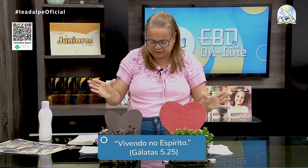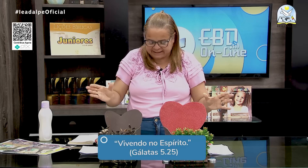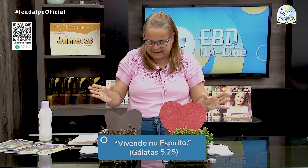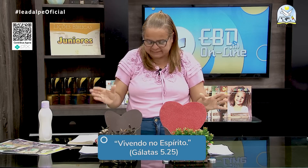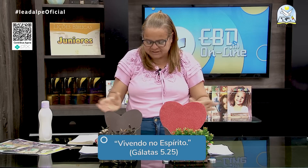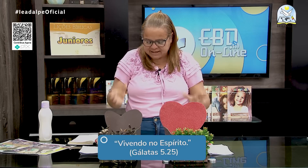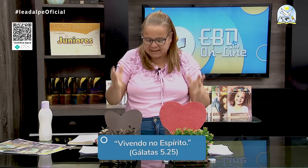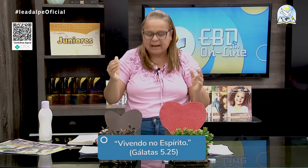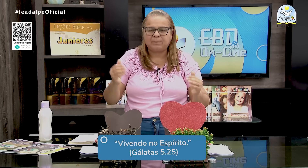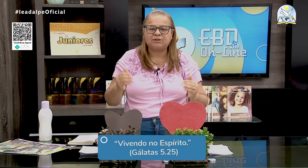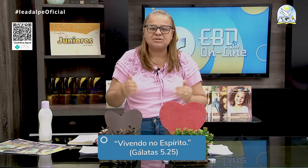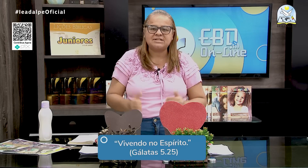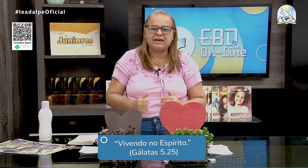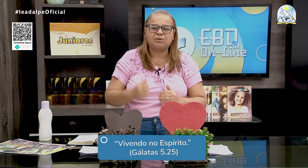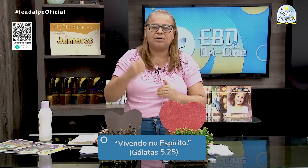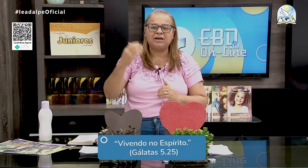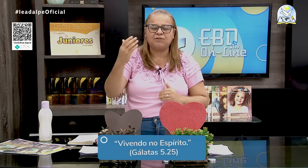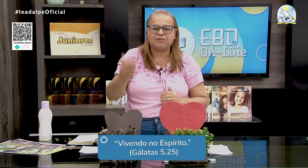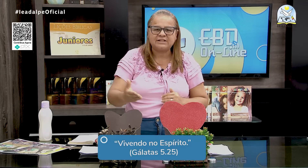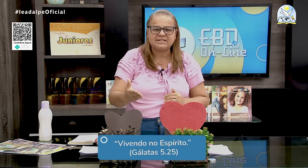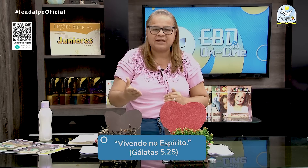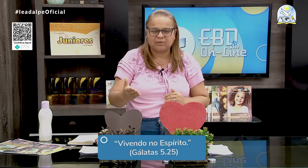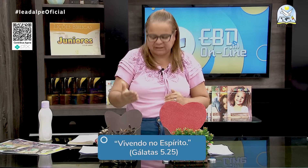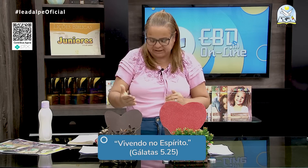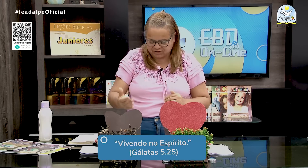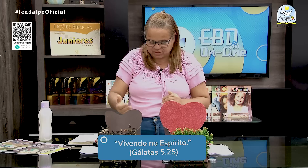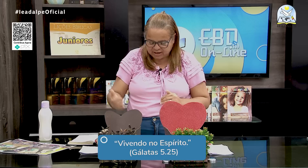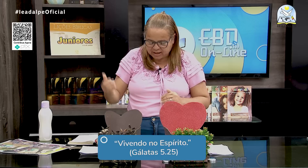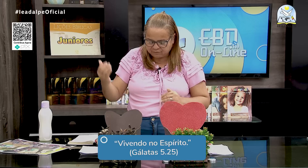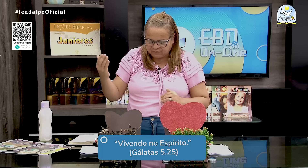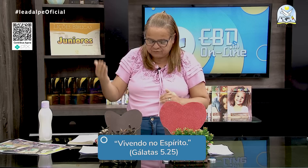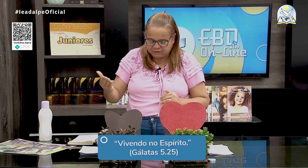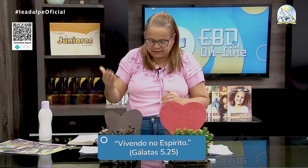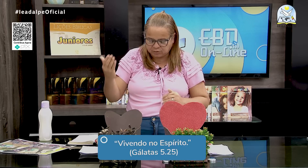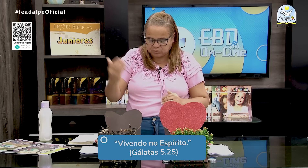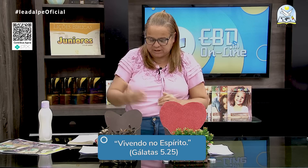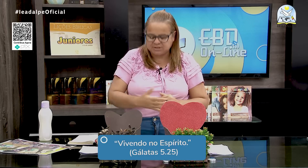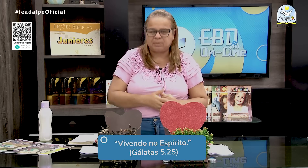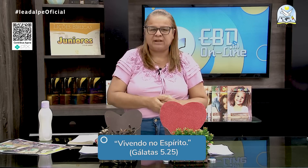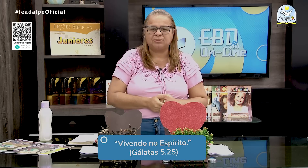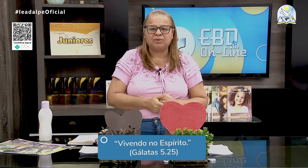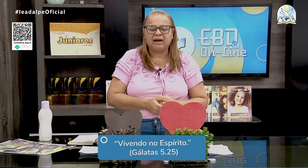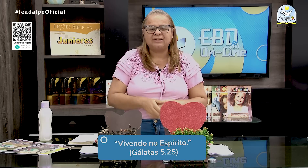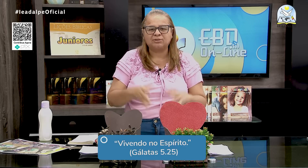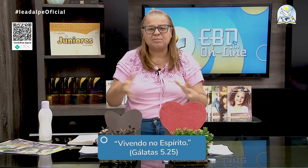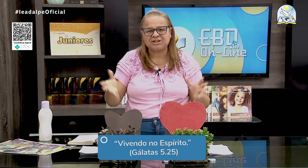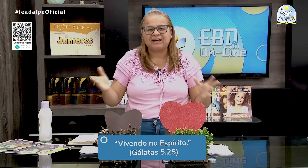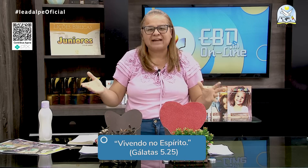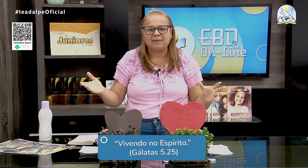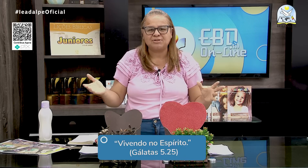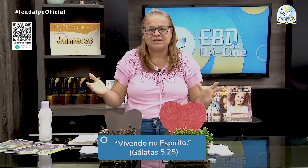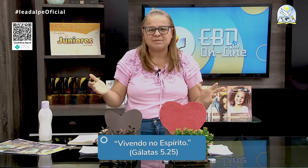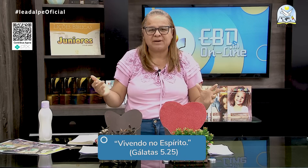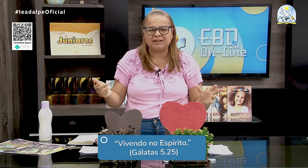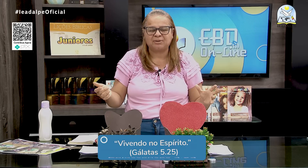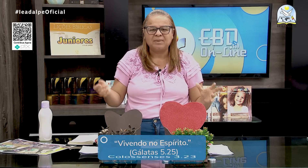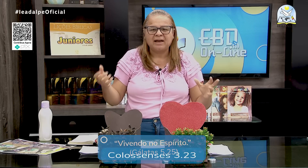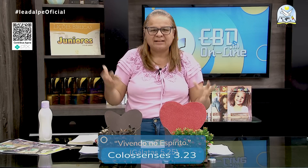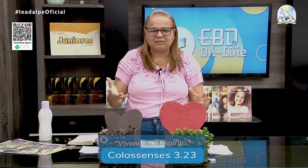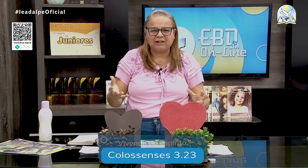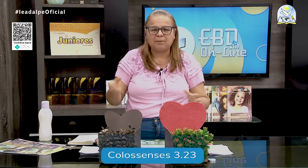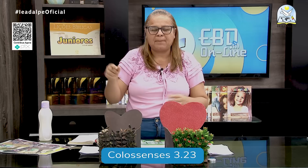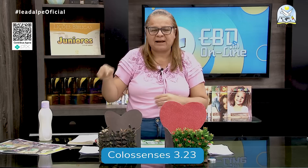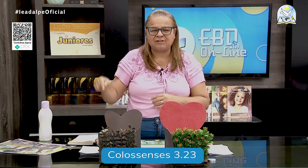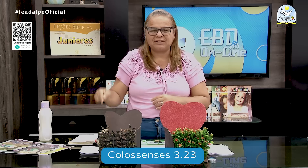livro de Gálatas Capítulo 5 que diz vivendo no espírito Então temos que andarmos o espírito